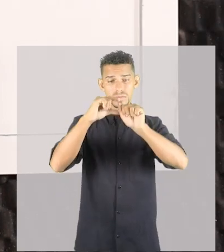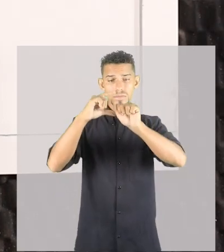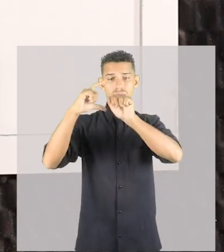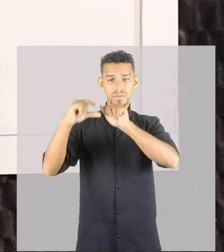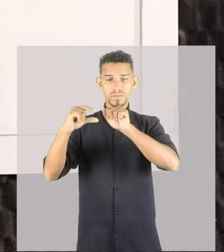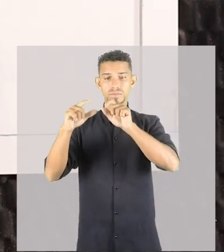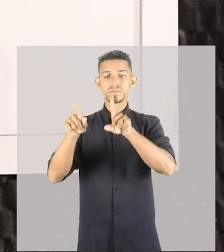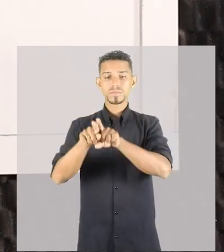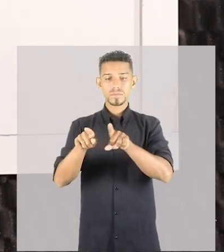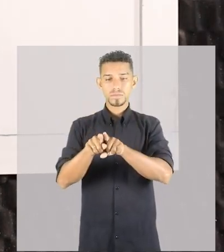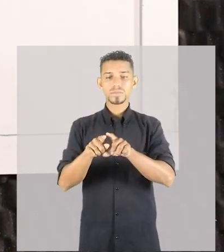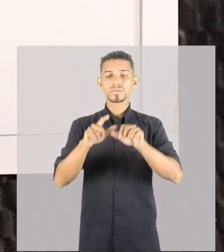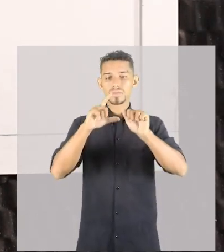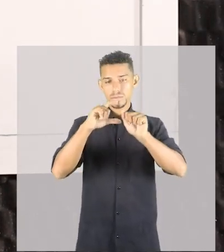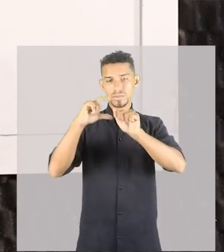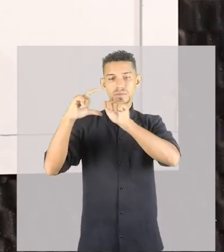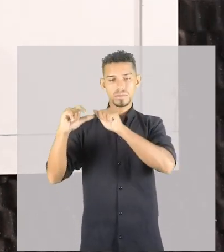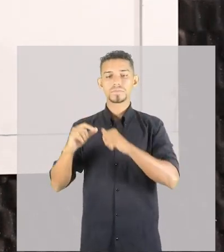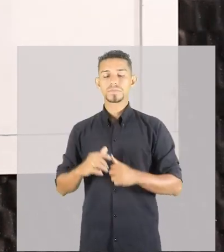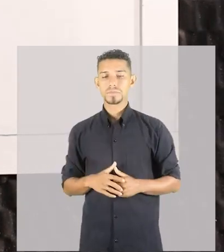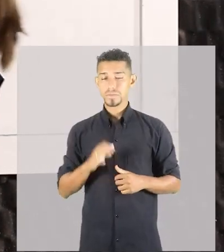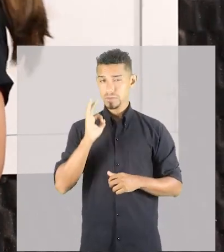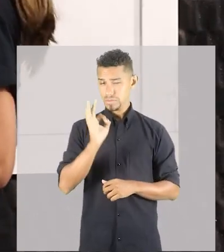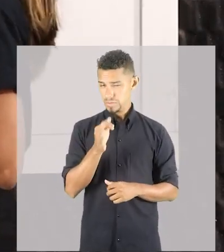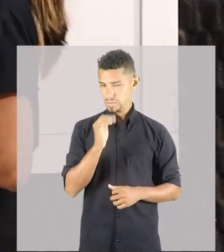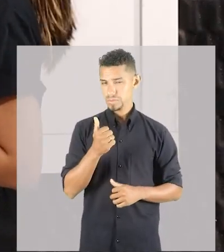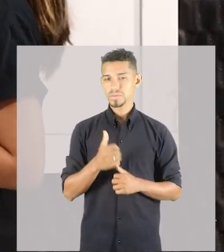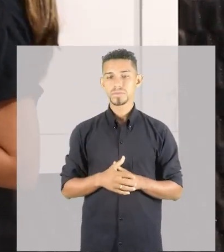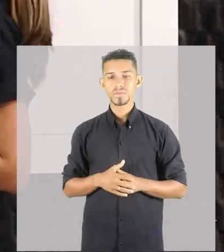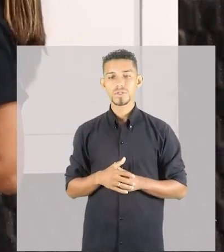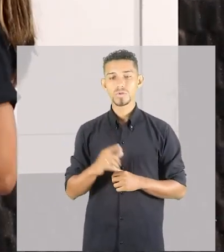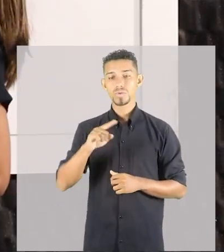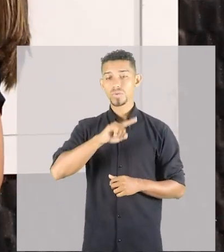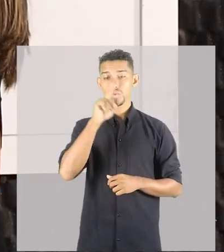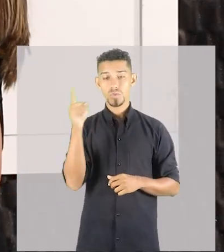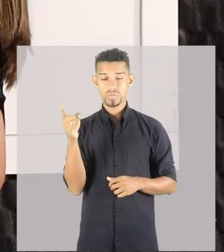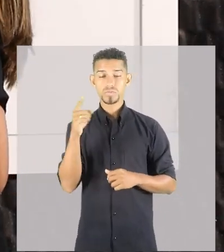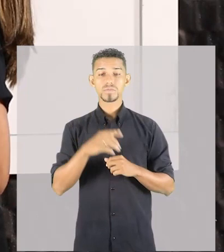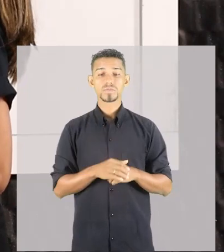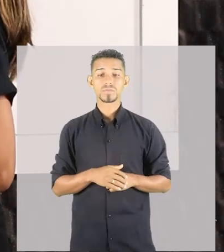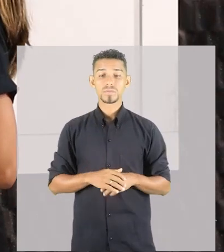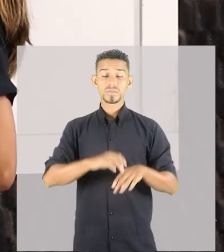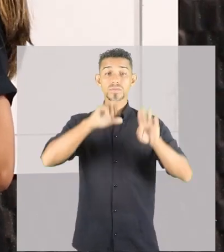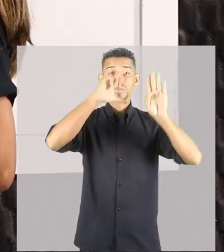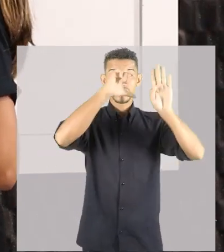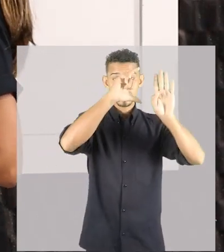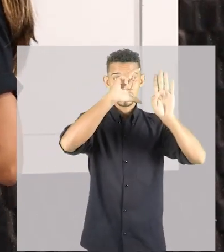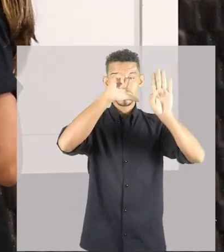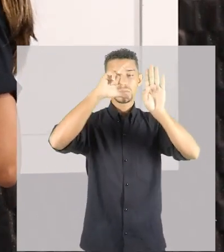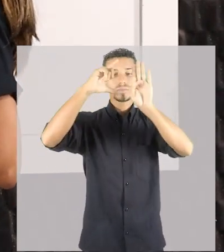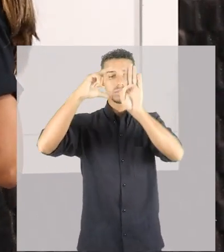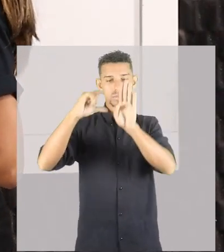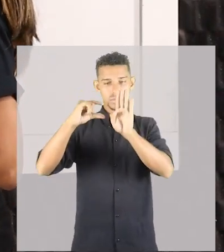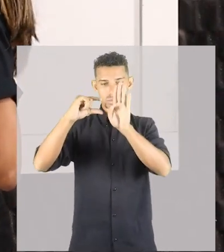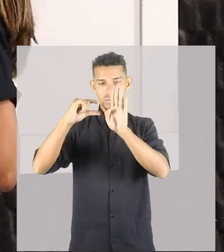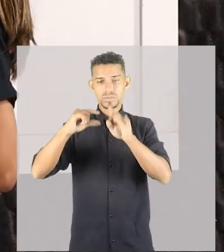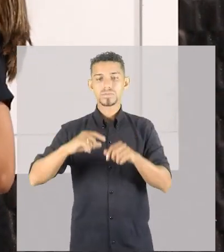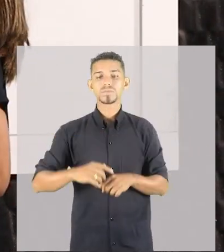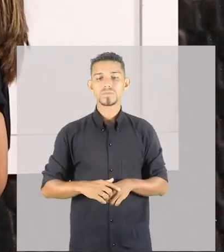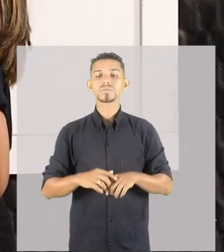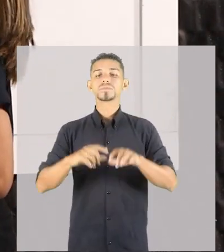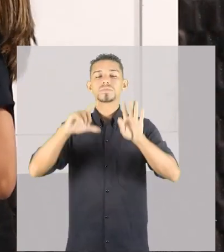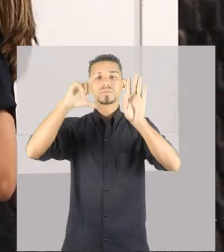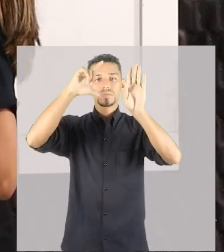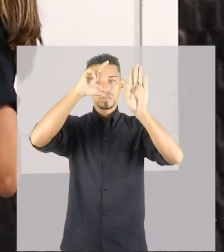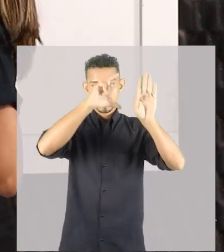aqui novamente, azinho, azinho, correto? Do outro lado, bora lá, eu tenho Bzão,